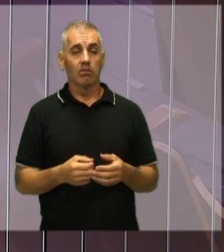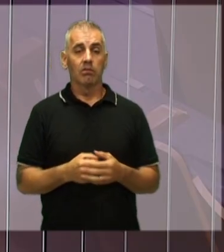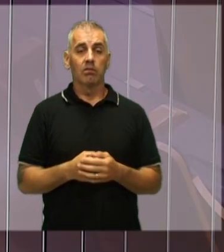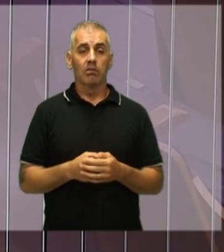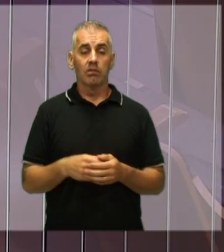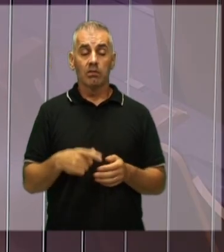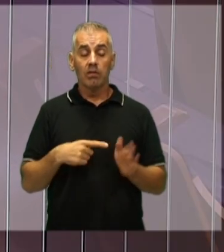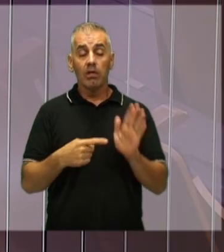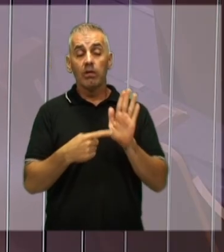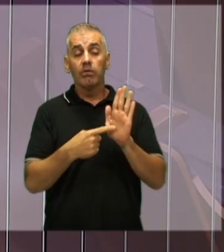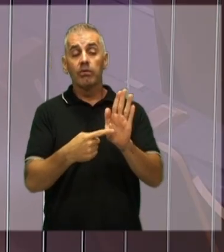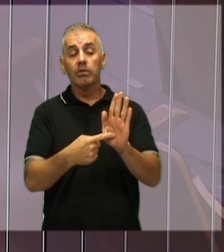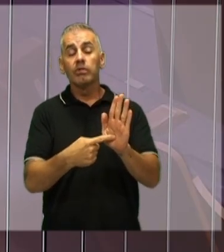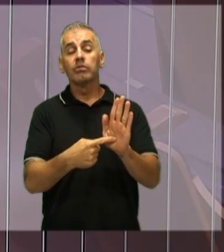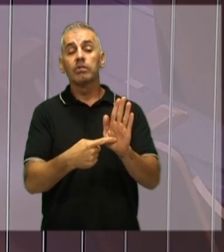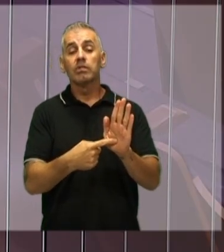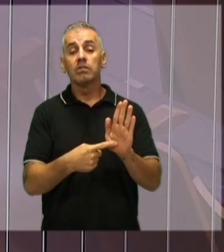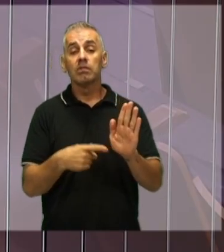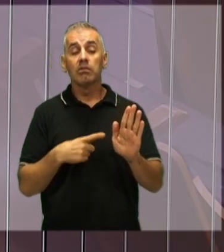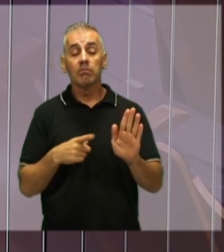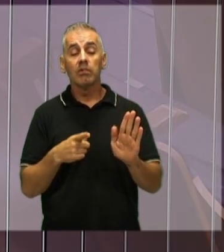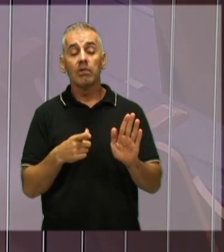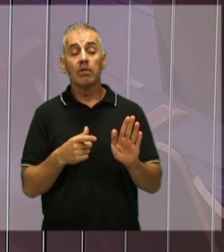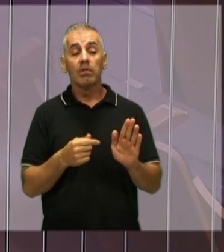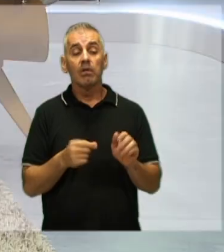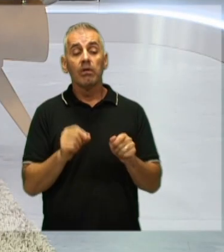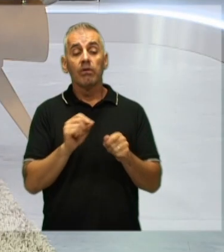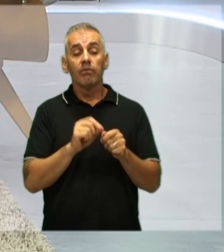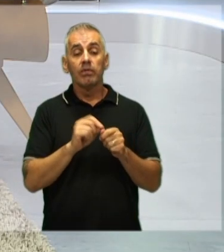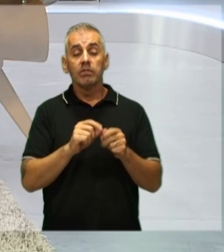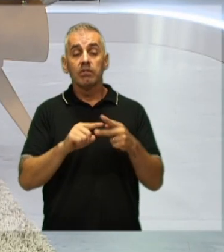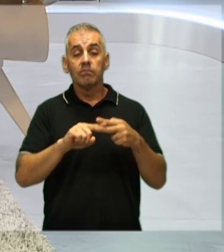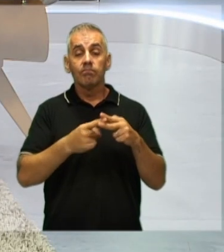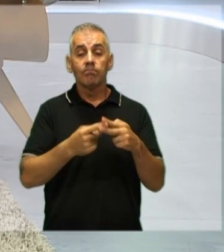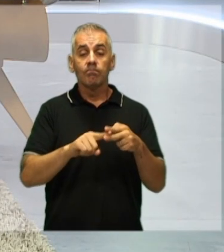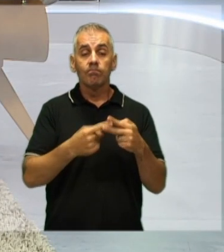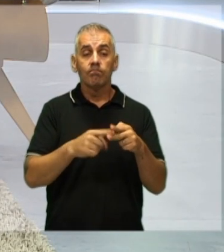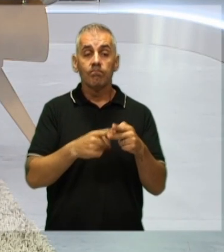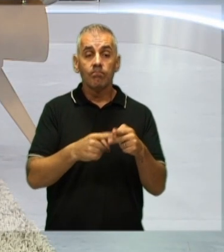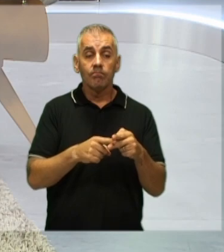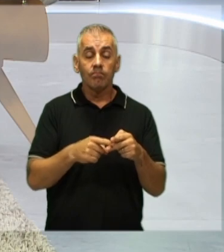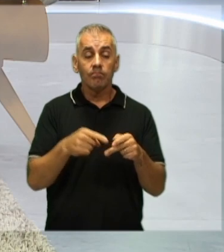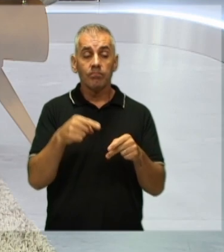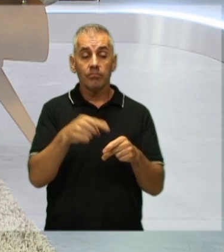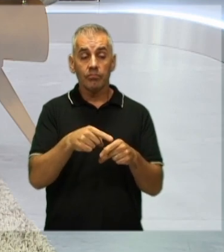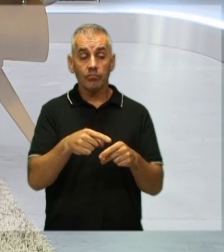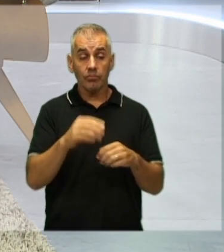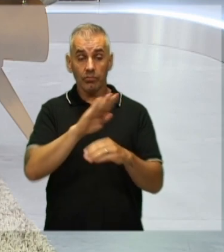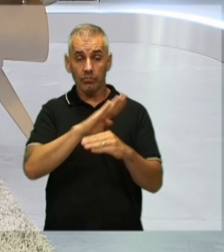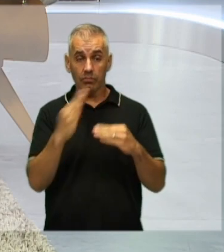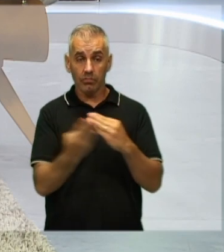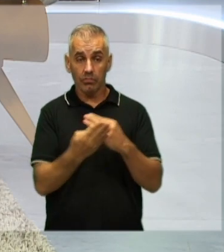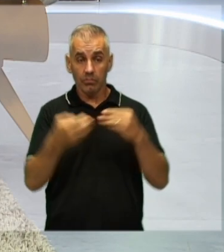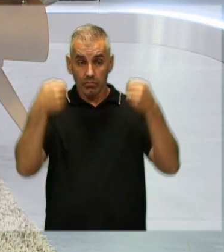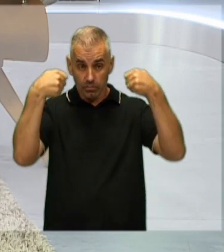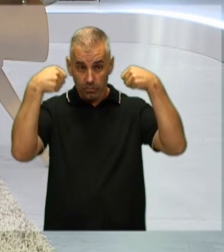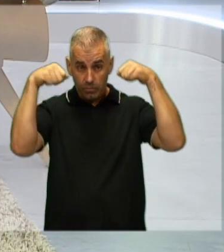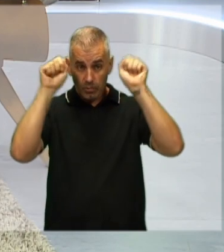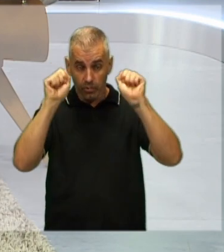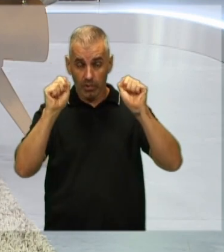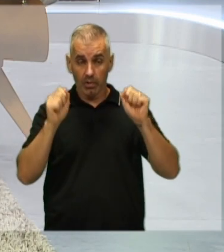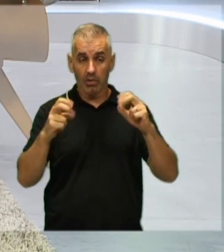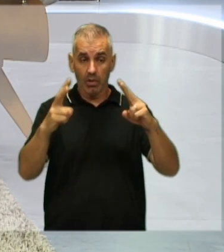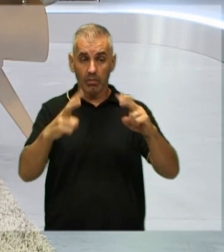uma indicação pedindo a reforma de uma praça, da Praça Pedro Manuel Rescaroli, no bairro Cordeiros, junto com